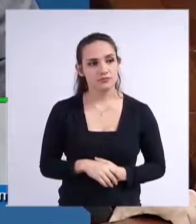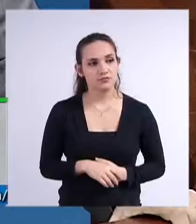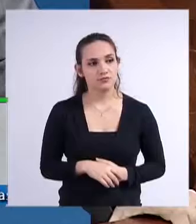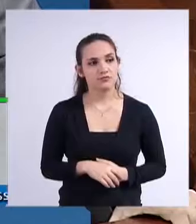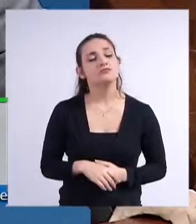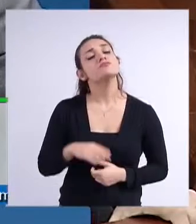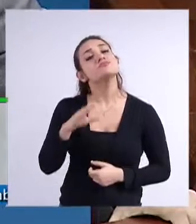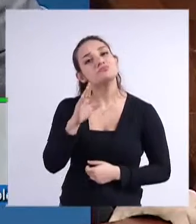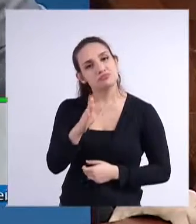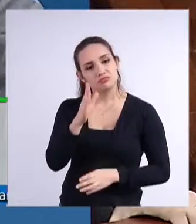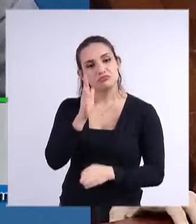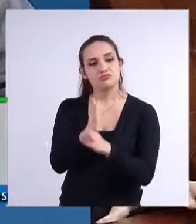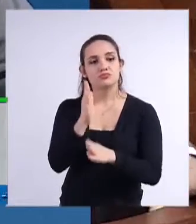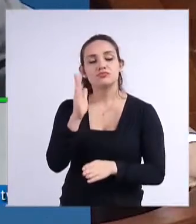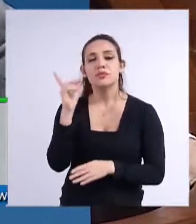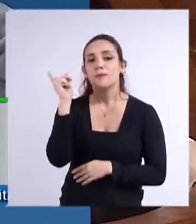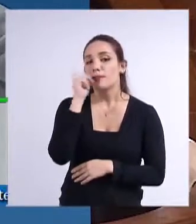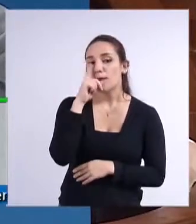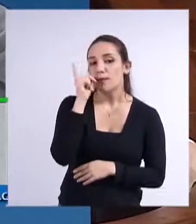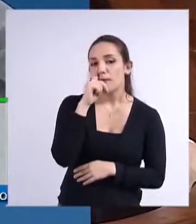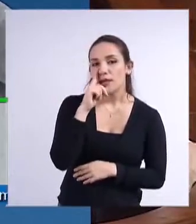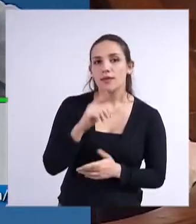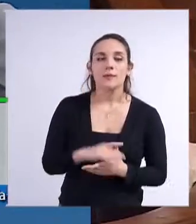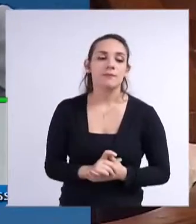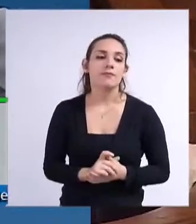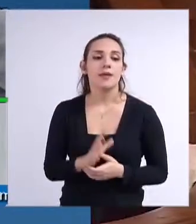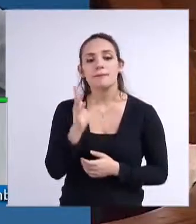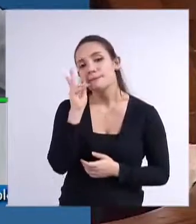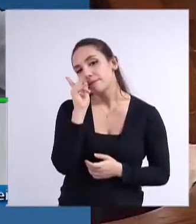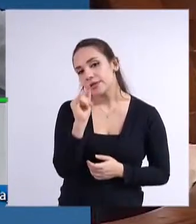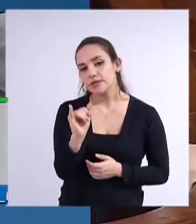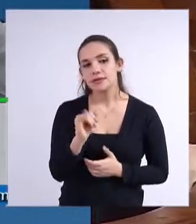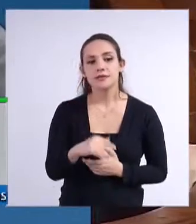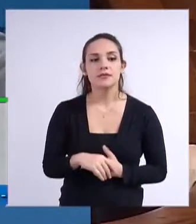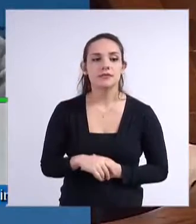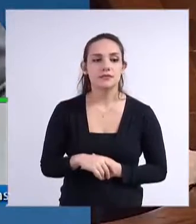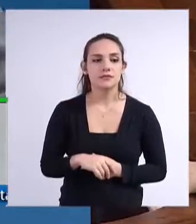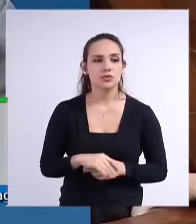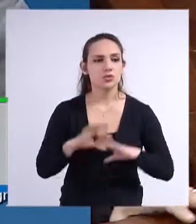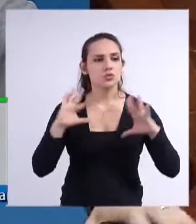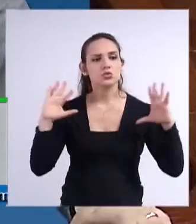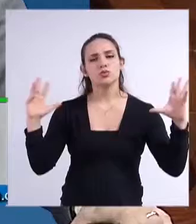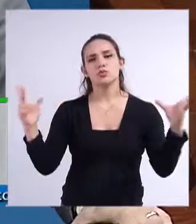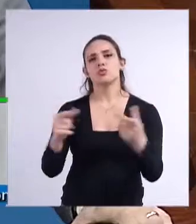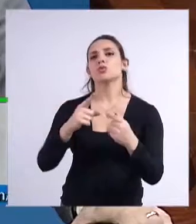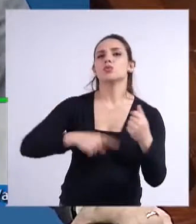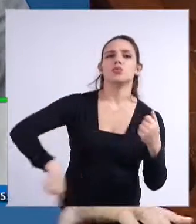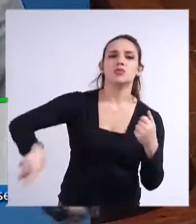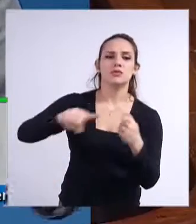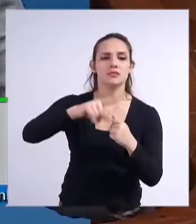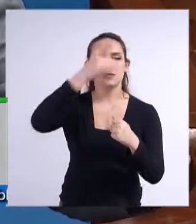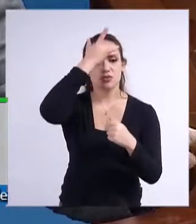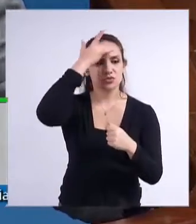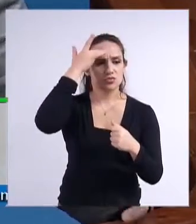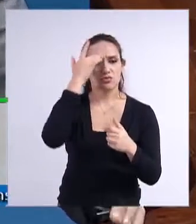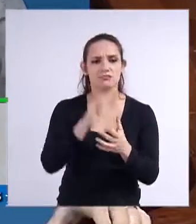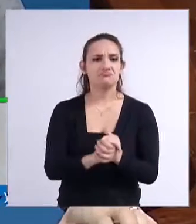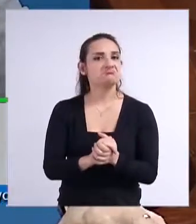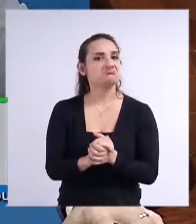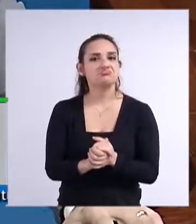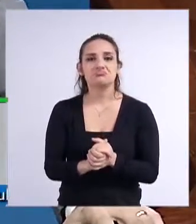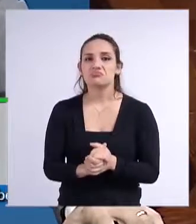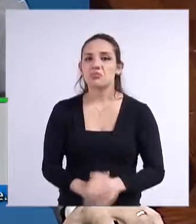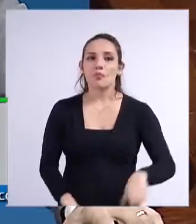Constatamos que as mães, os pais, que a comunidade como um todo não tem